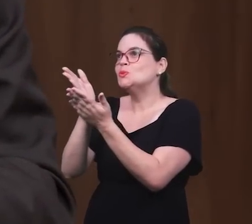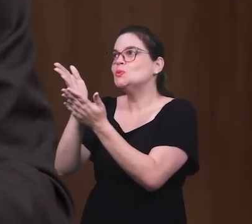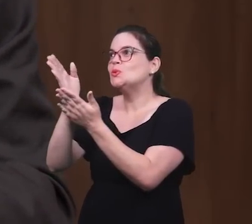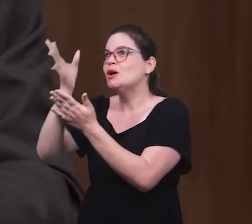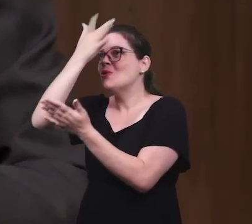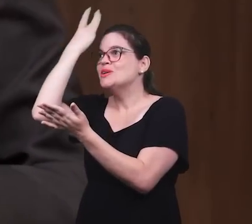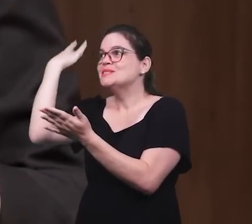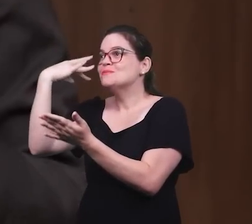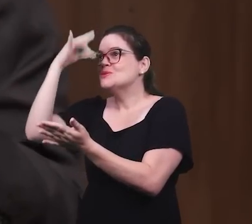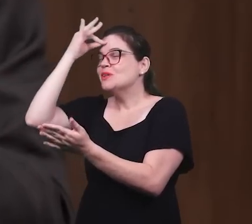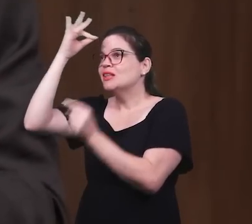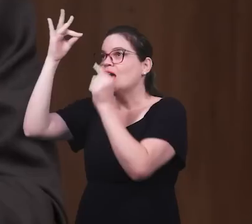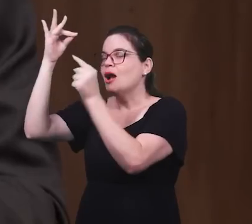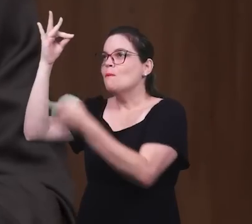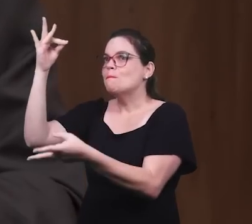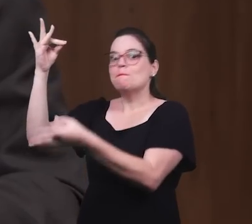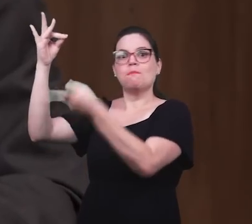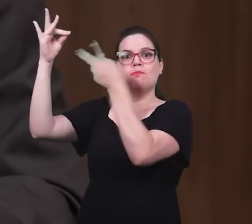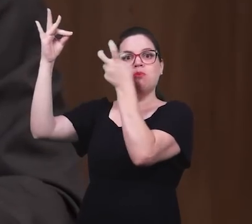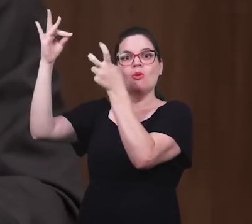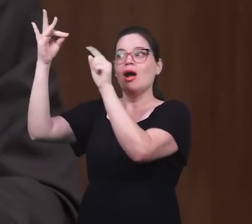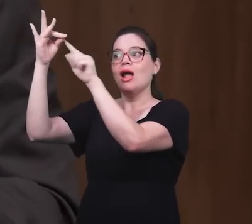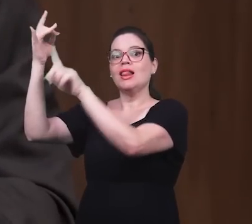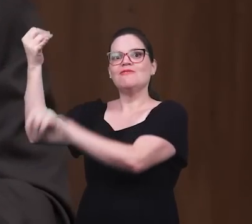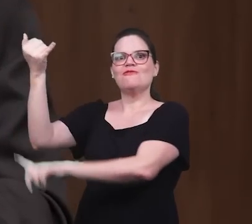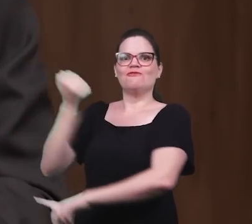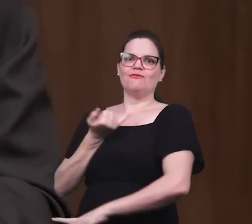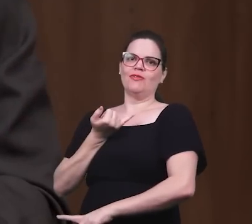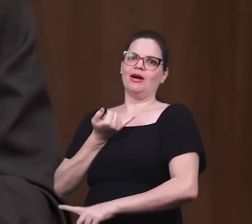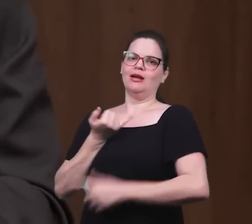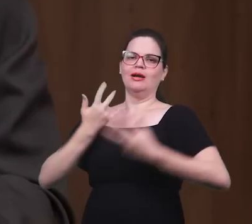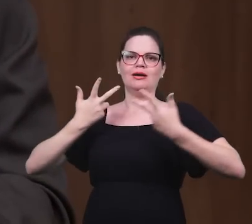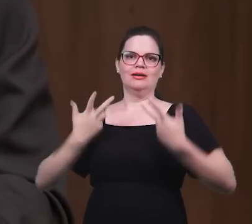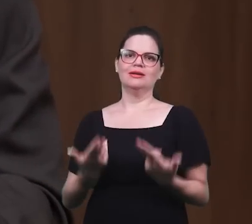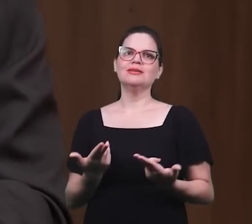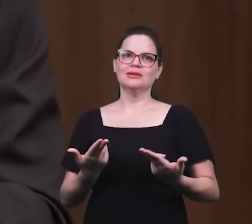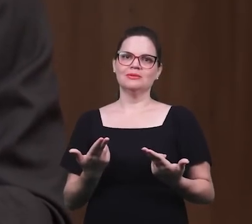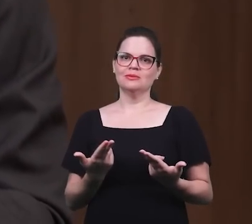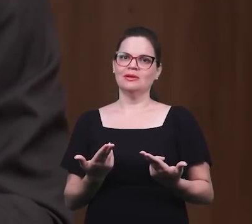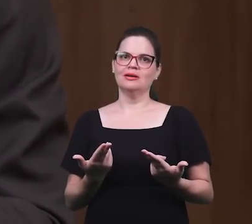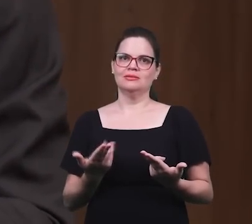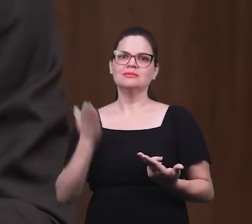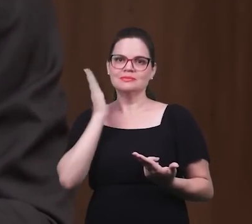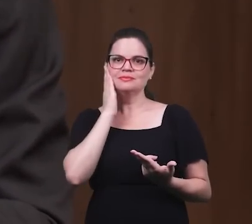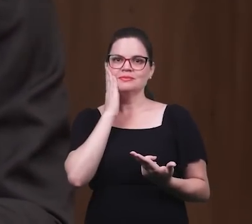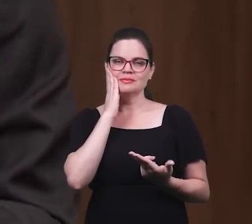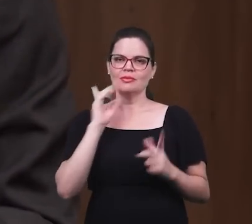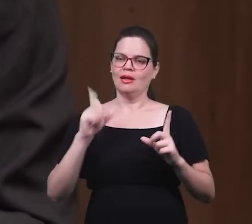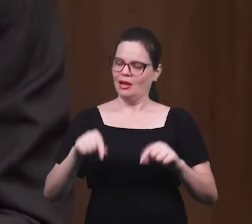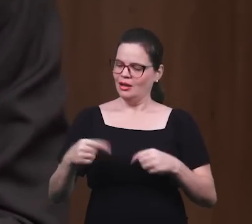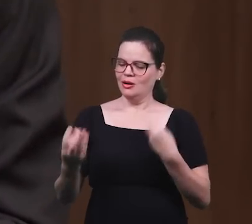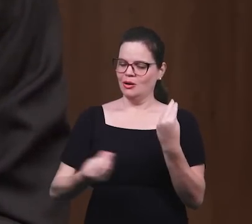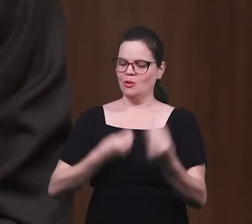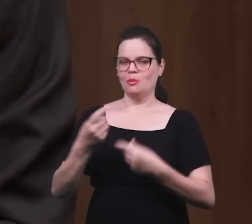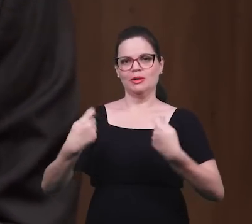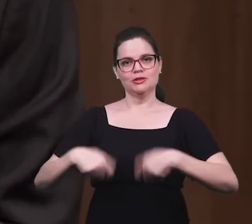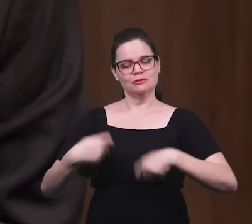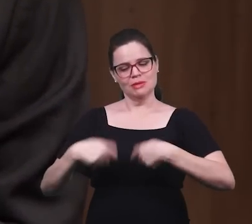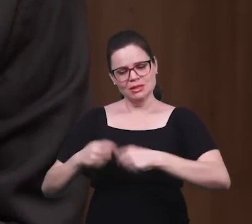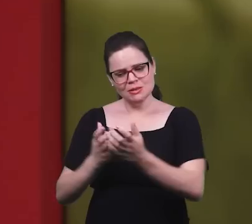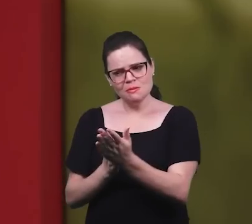samaritana, ela vai no poço buscar água, o profeta estava lá no poço esperando. Então, esse é o caminho, não é verdade?